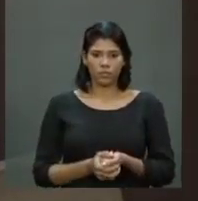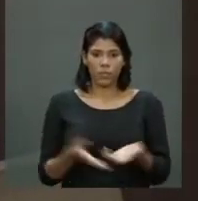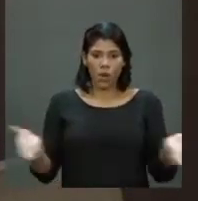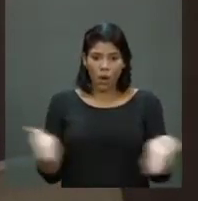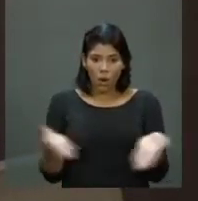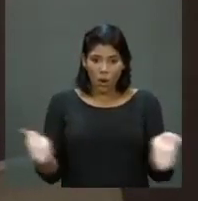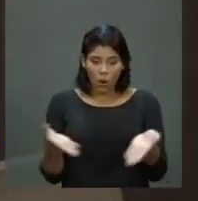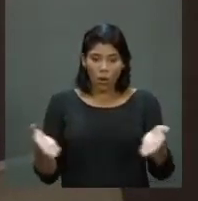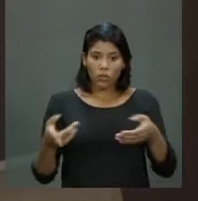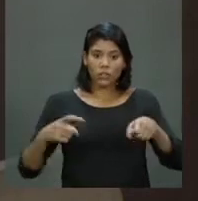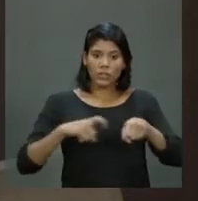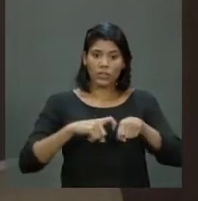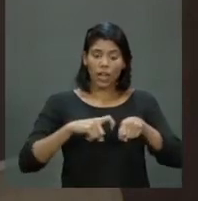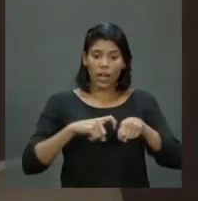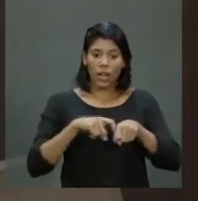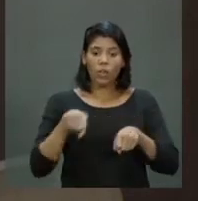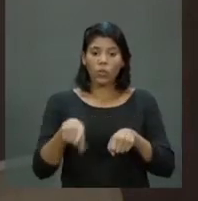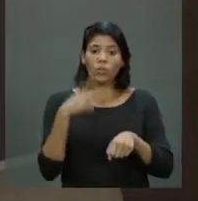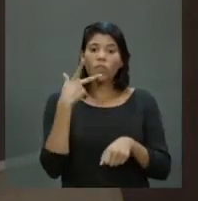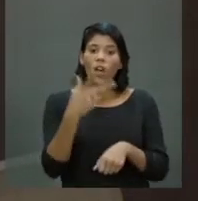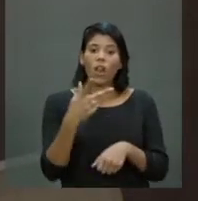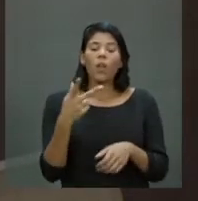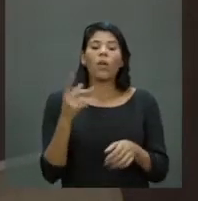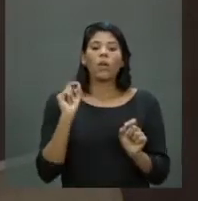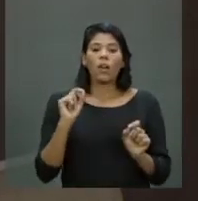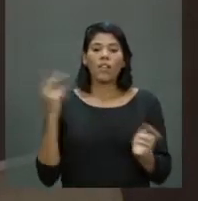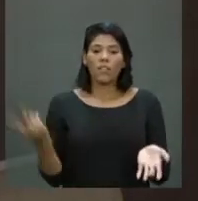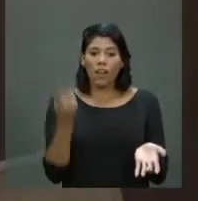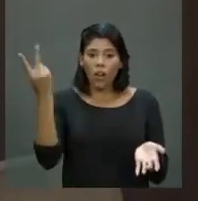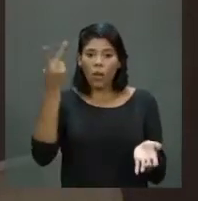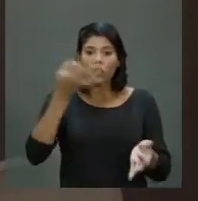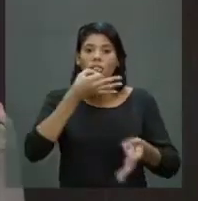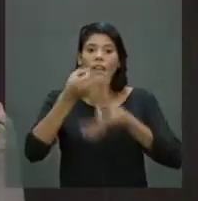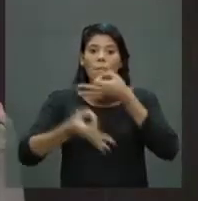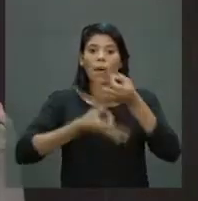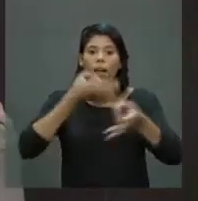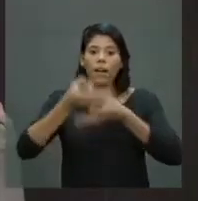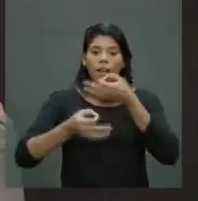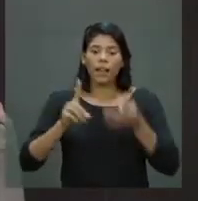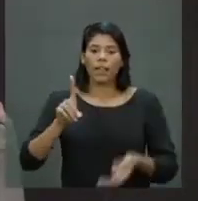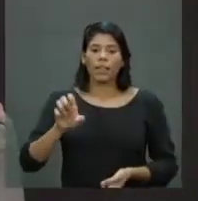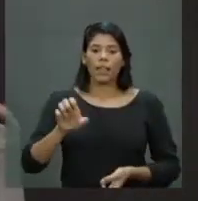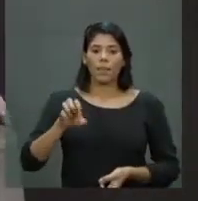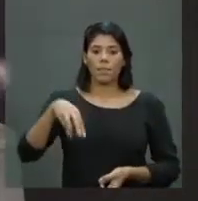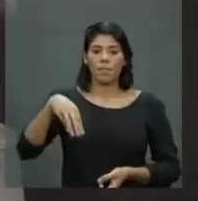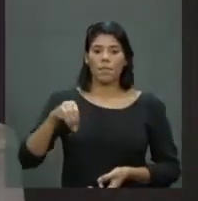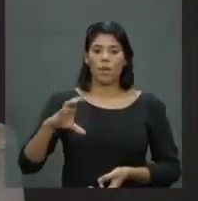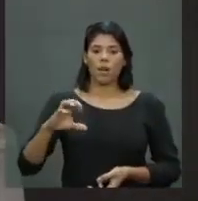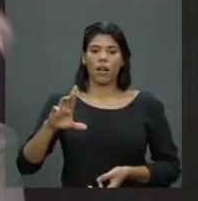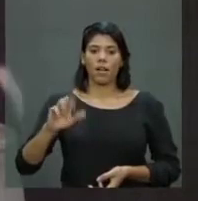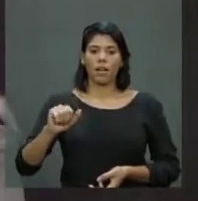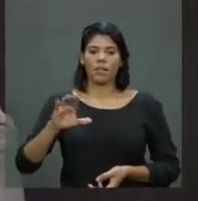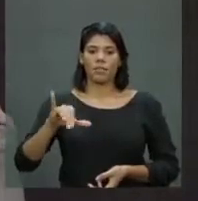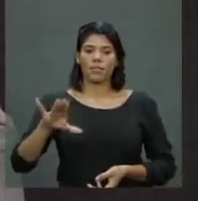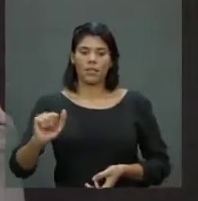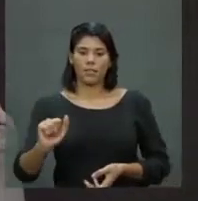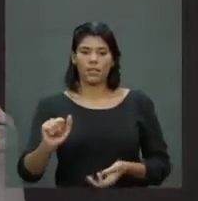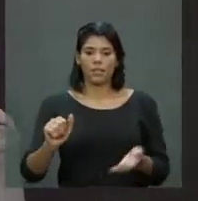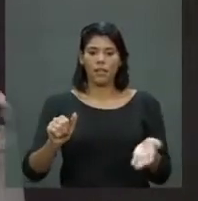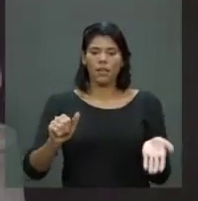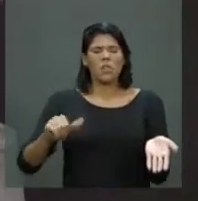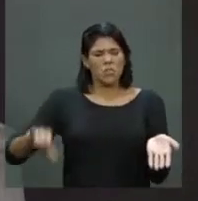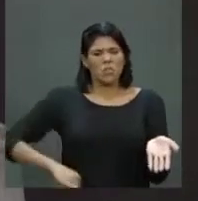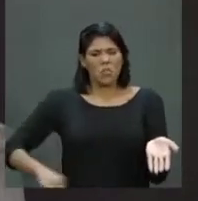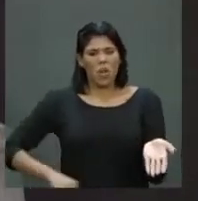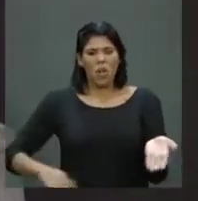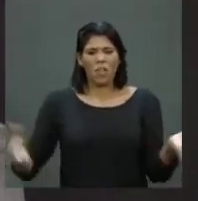presidente lembrava valores democráticos. As democracias contemporâneas, deputados, sofrem com esse